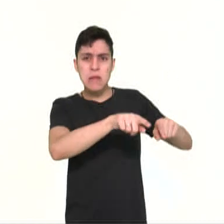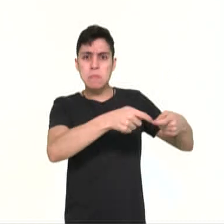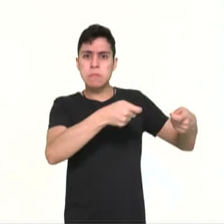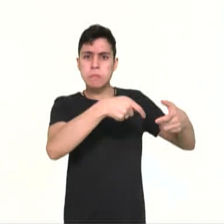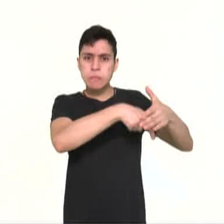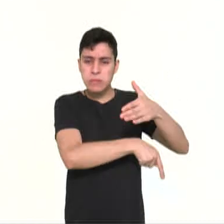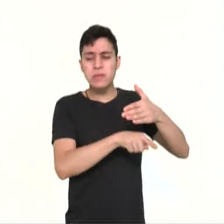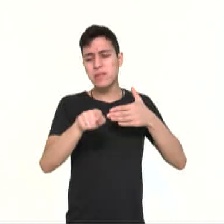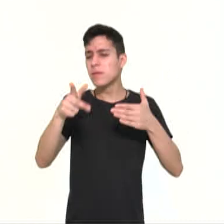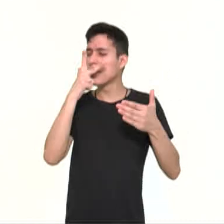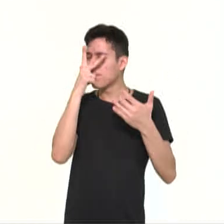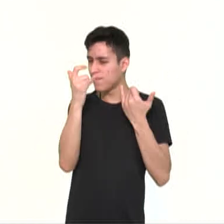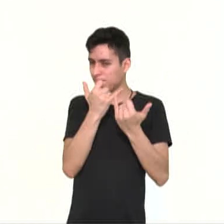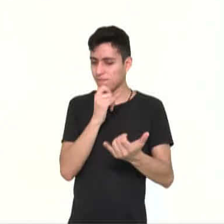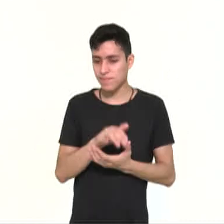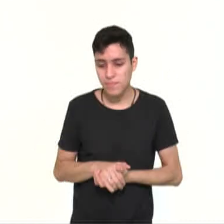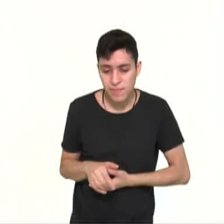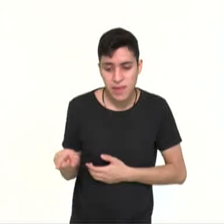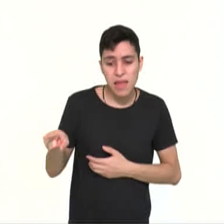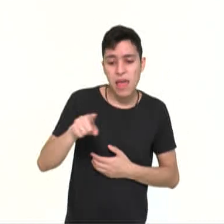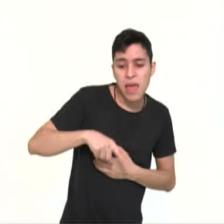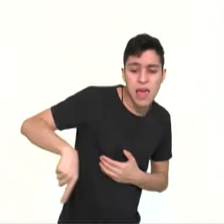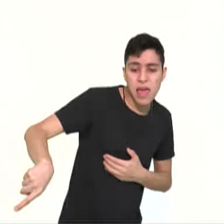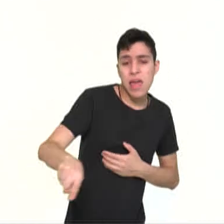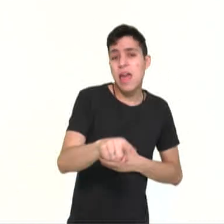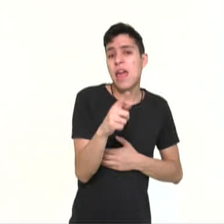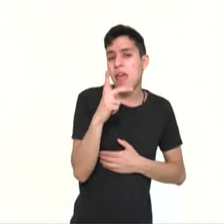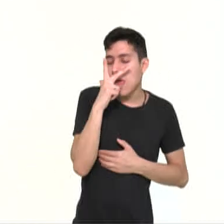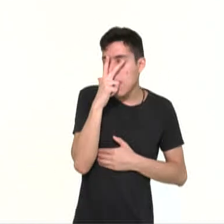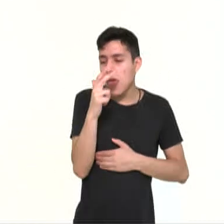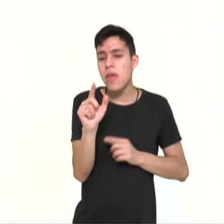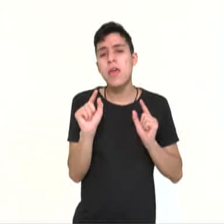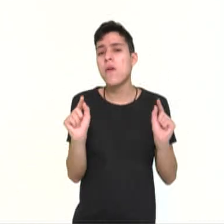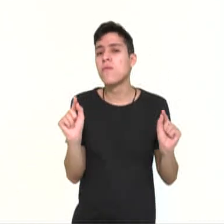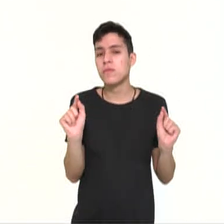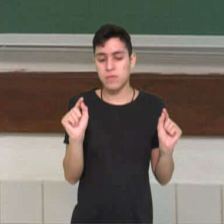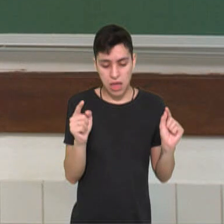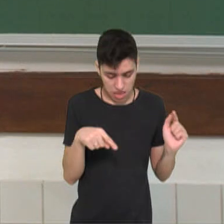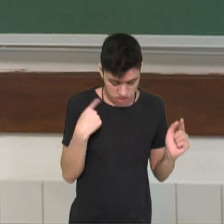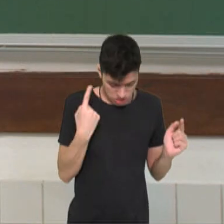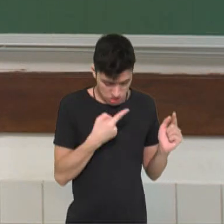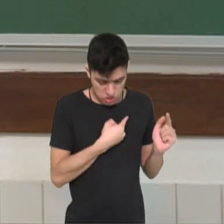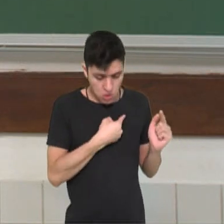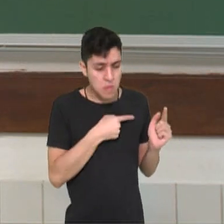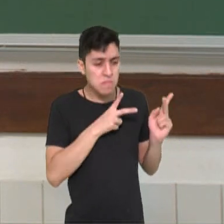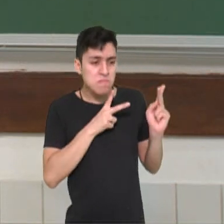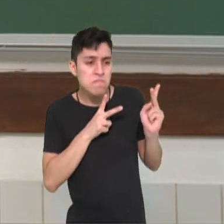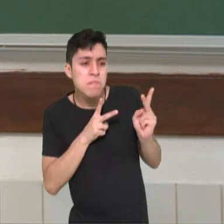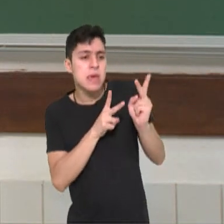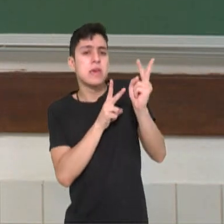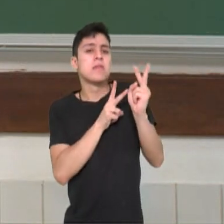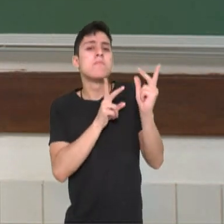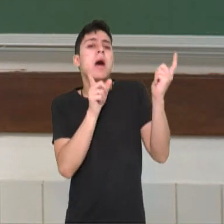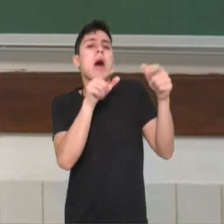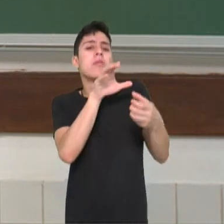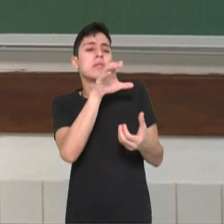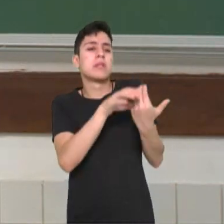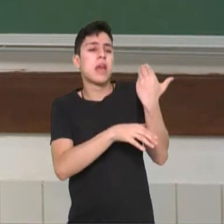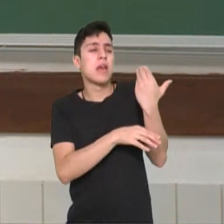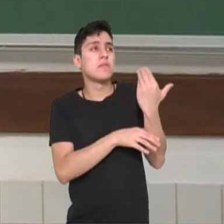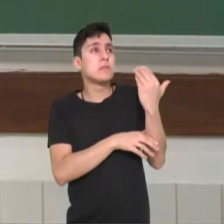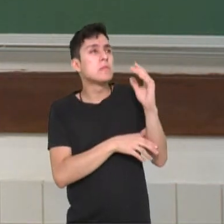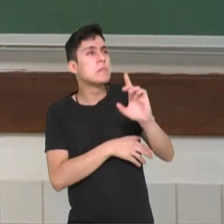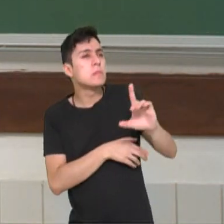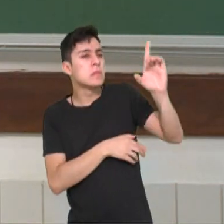acreditavam que tinham a mesma origem divina do seu Deus supremo, que era Olorum. Veja só, e eles